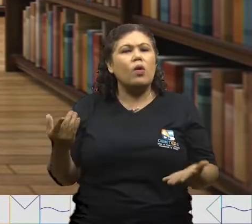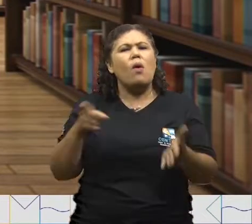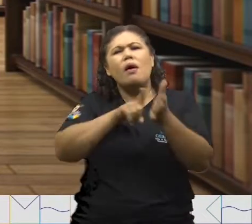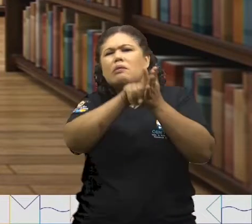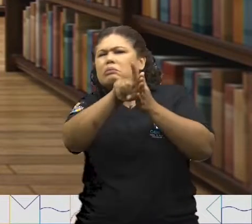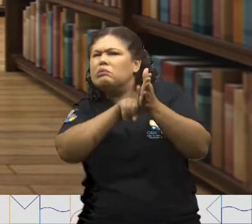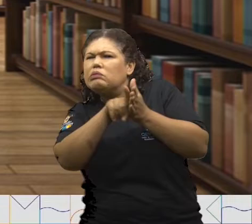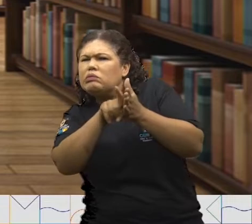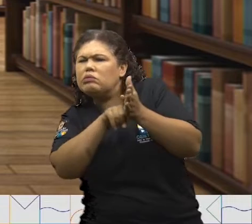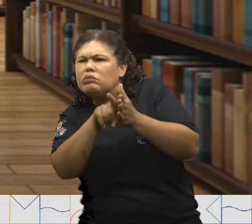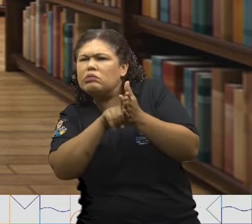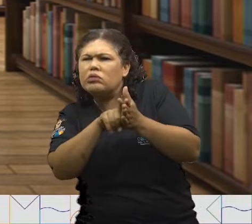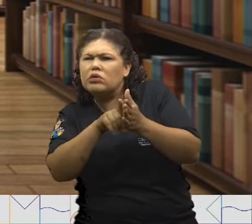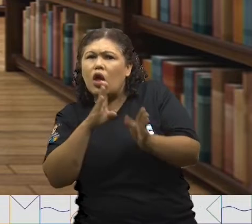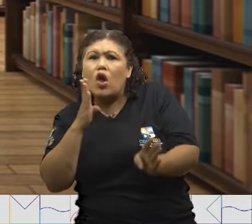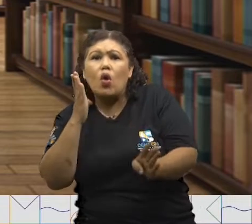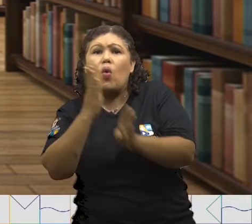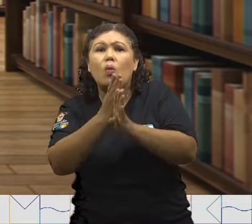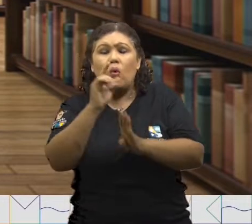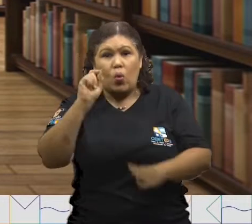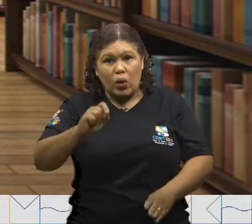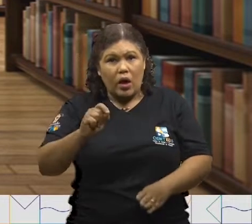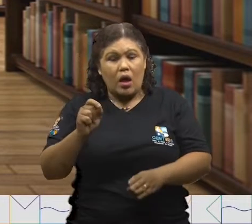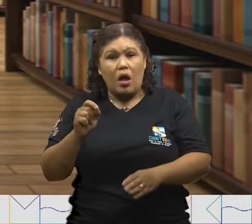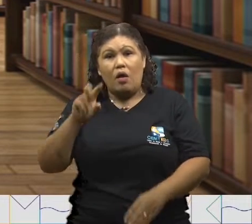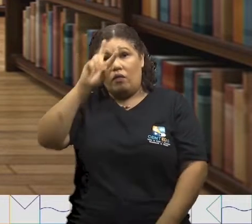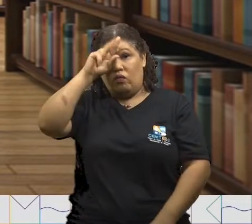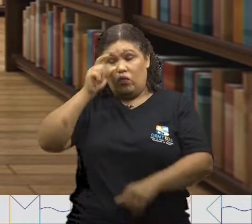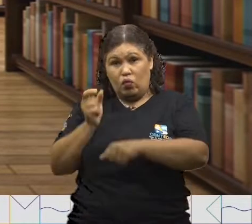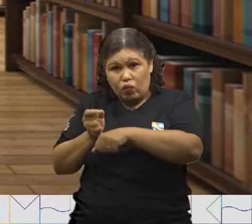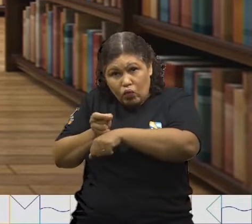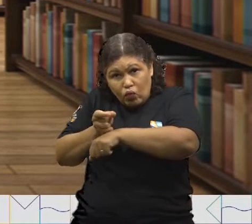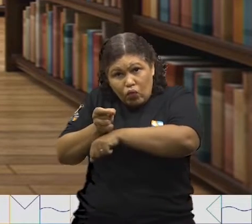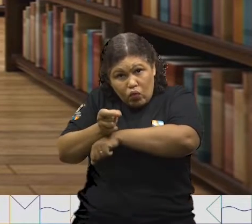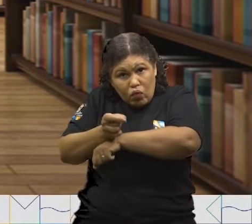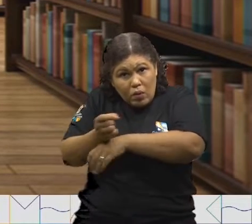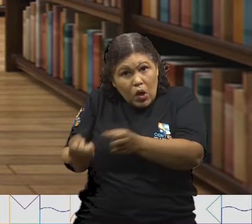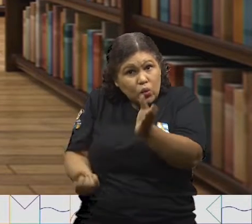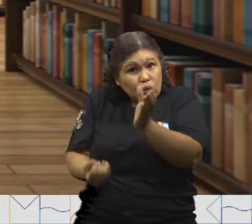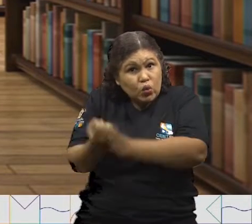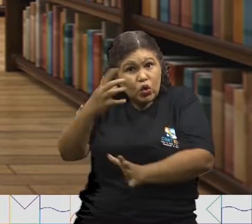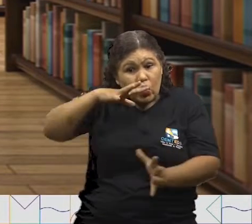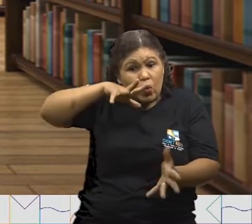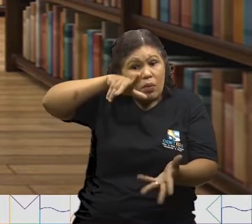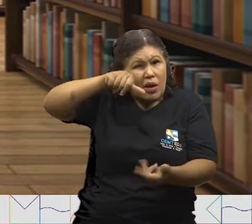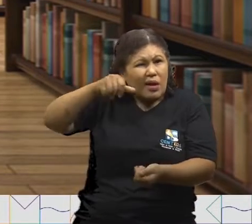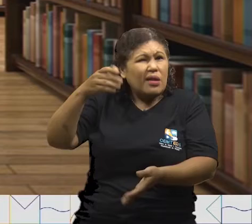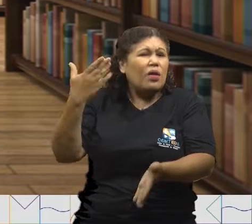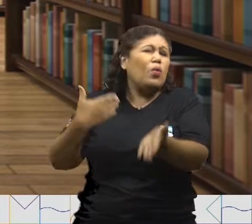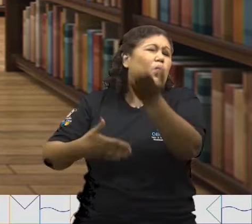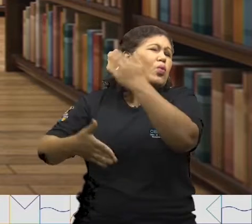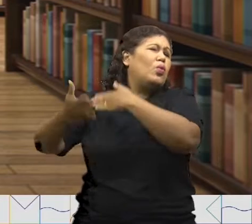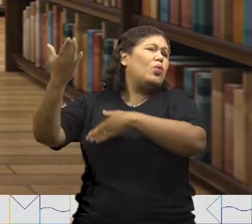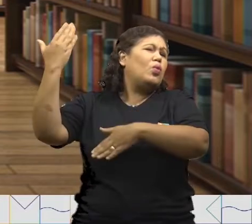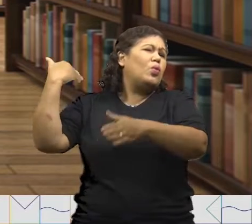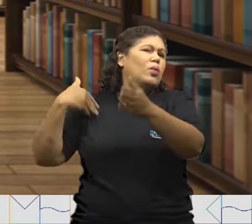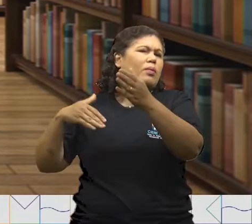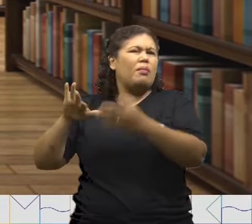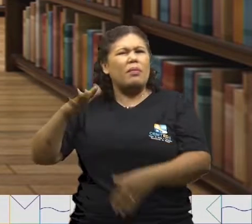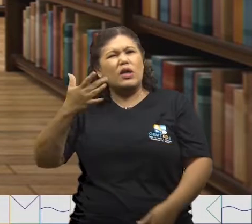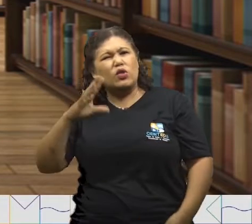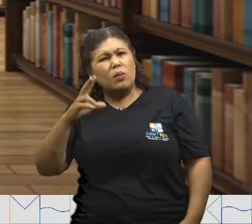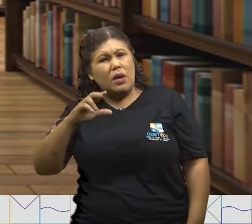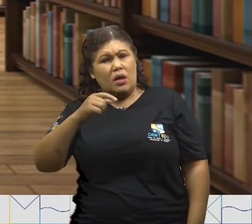estudo descobriu que as formigas surgiram pela primeira vez há muito tempo, há cerca